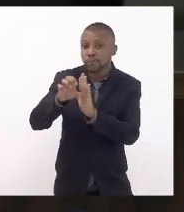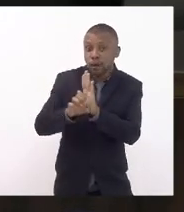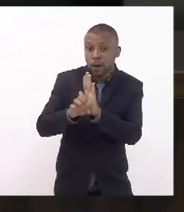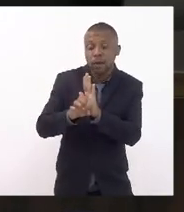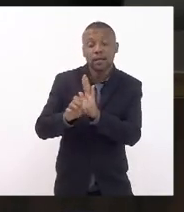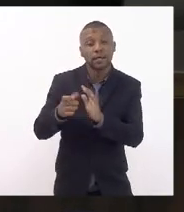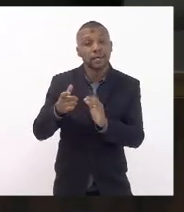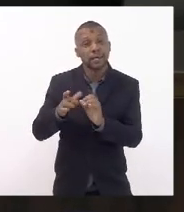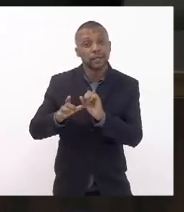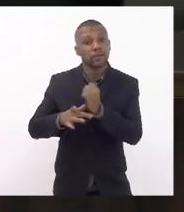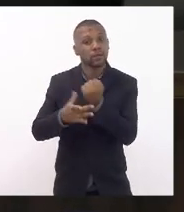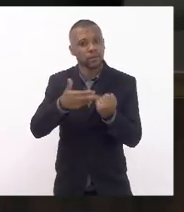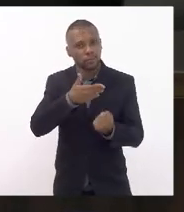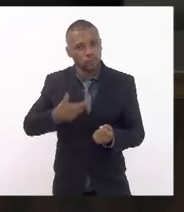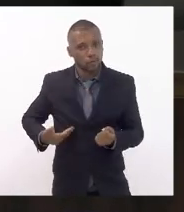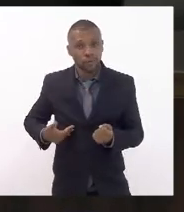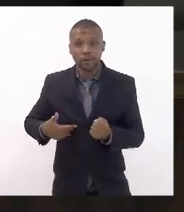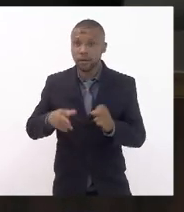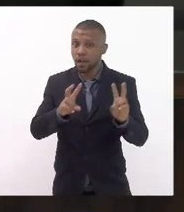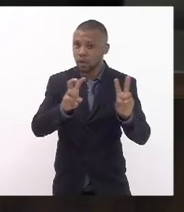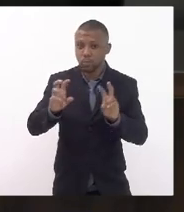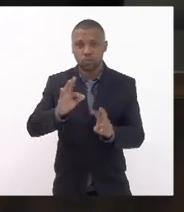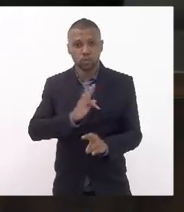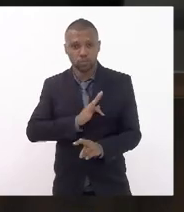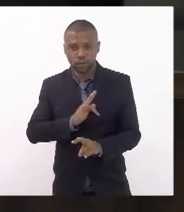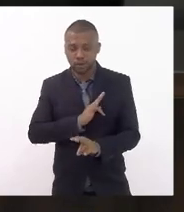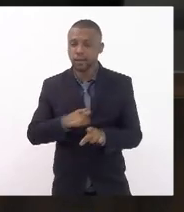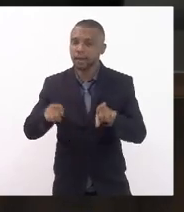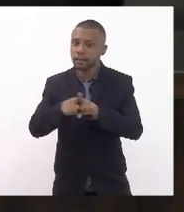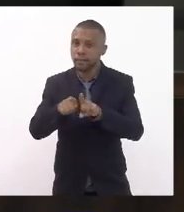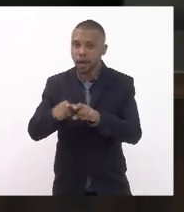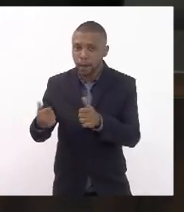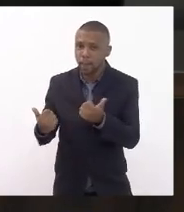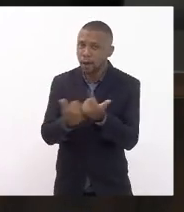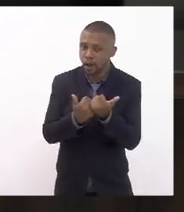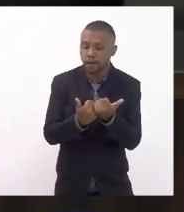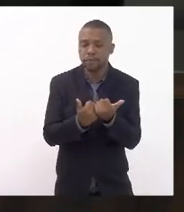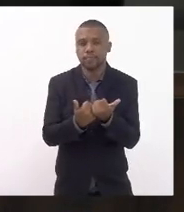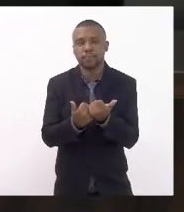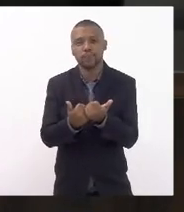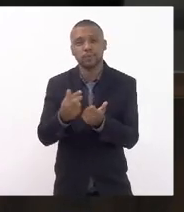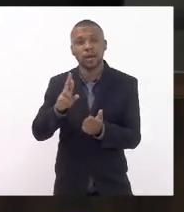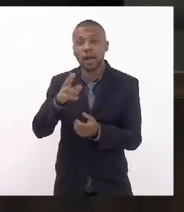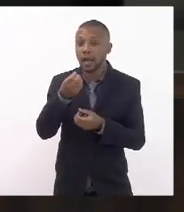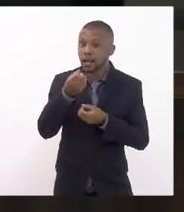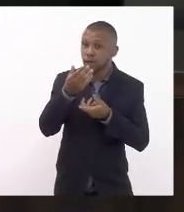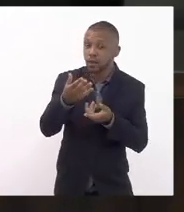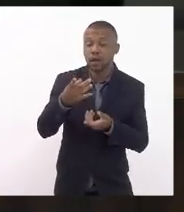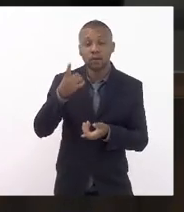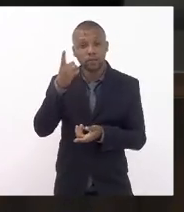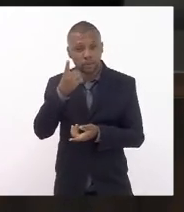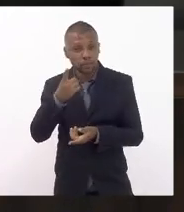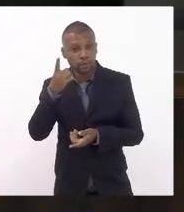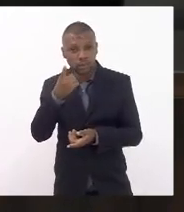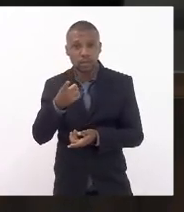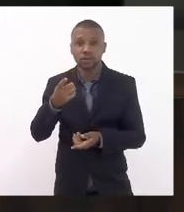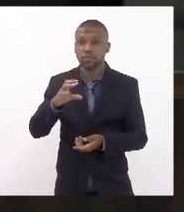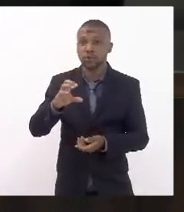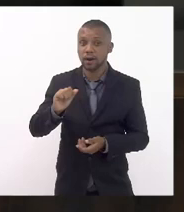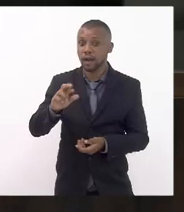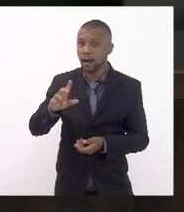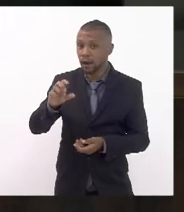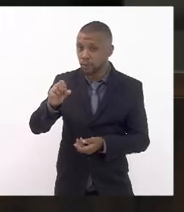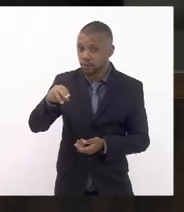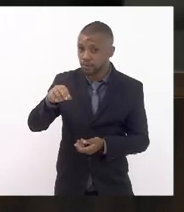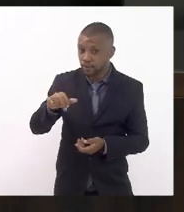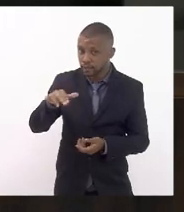Polícia, favorável de Orçamento, Finanças, Fiscalização Financeira e Controle, favorável. Relatores, deputados Carlos Mink,